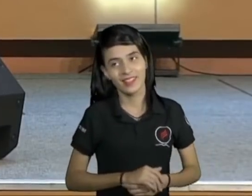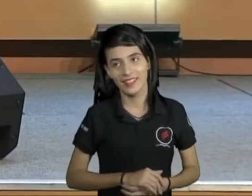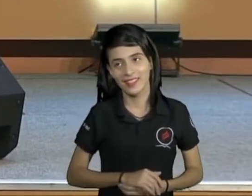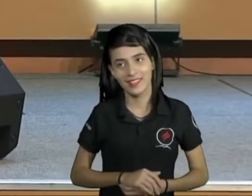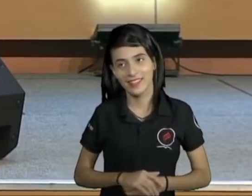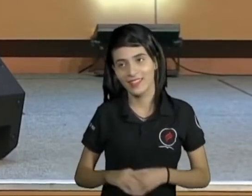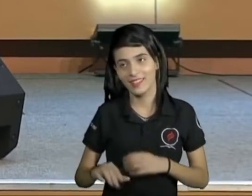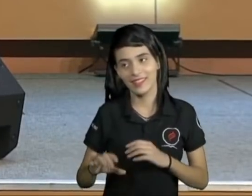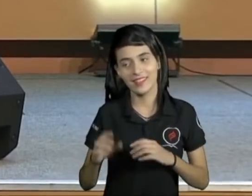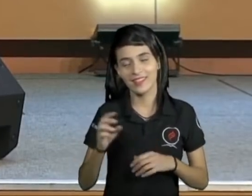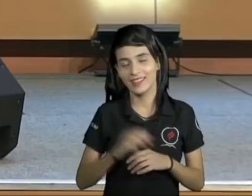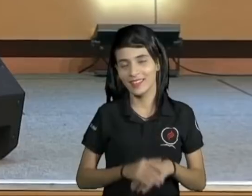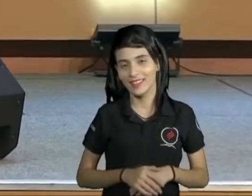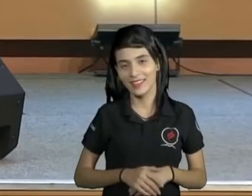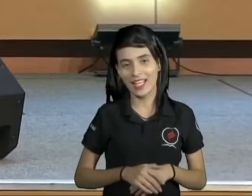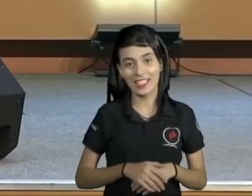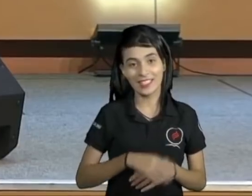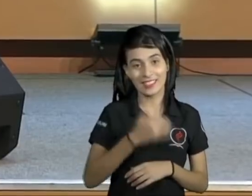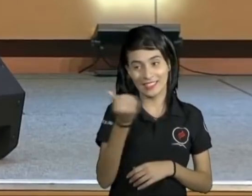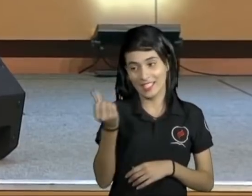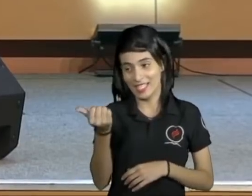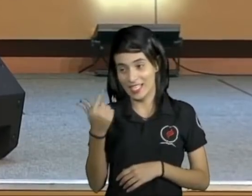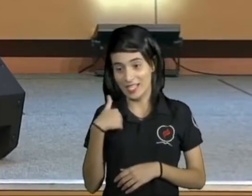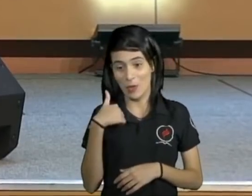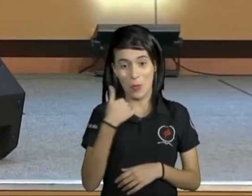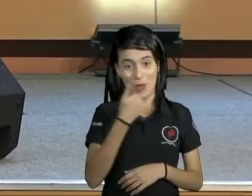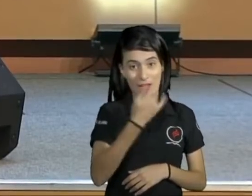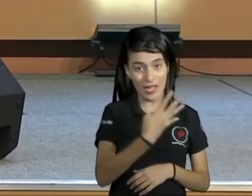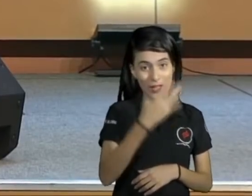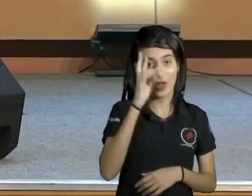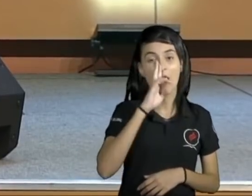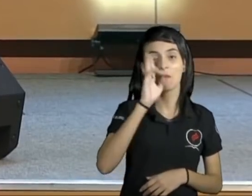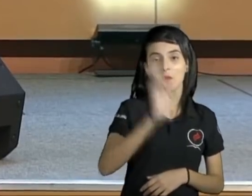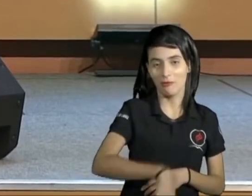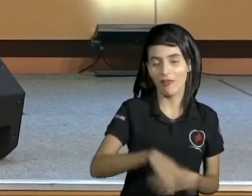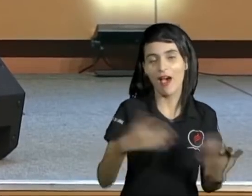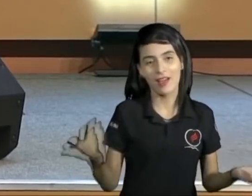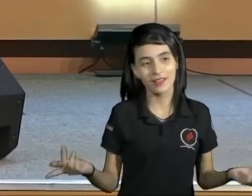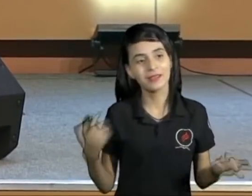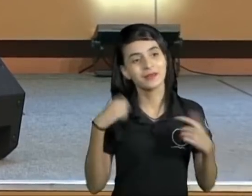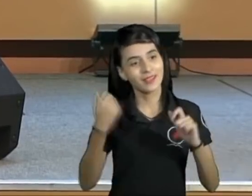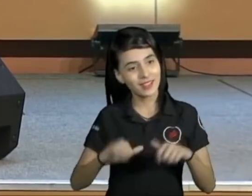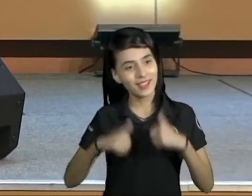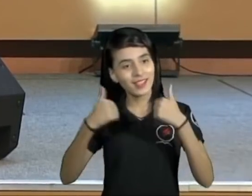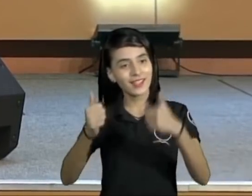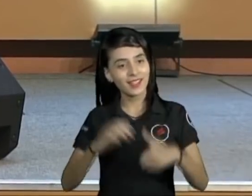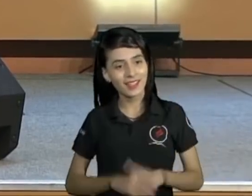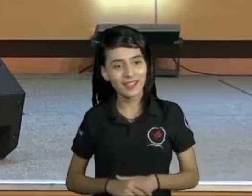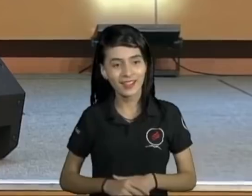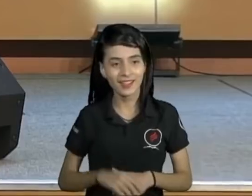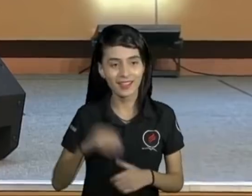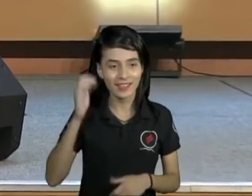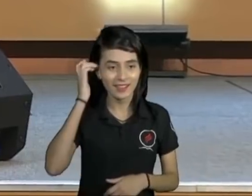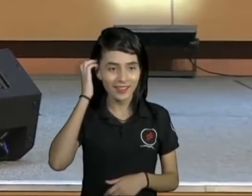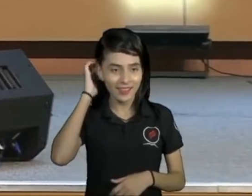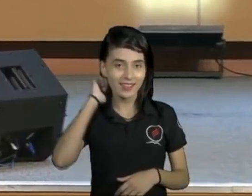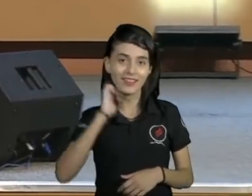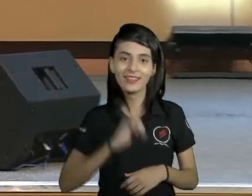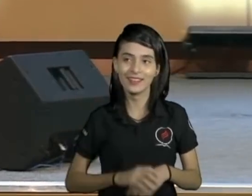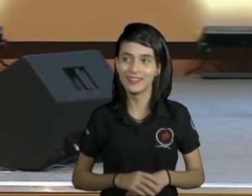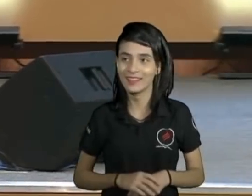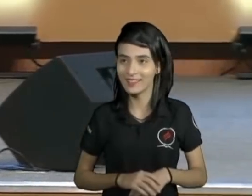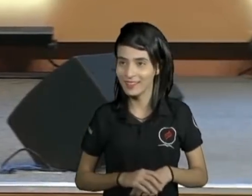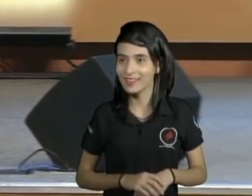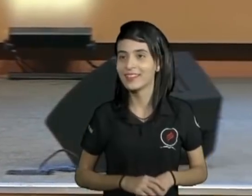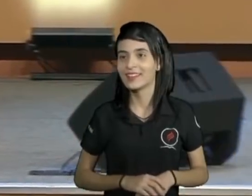1614 eu tô reprovado e eu eu tenho que melhorar e até começa passou 10 15 dias